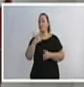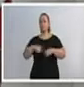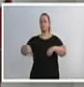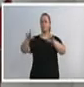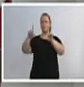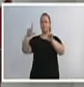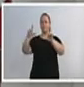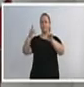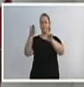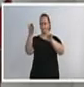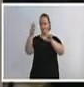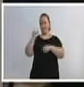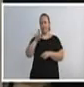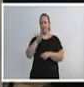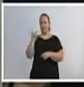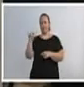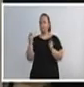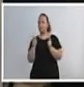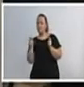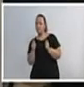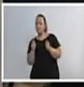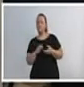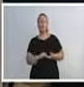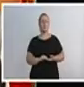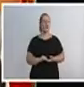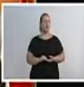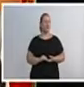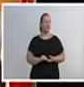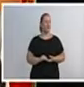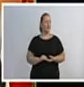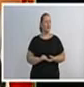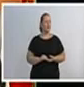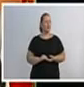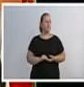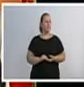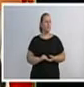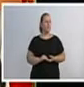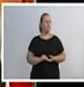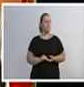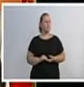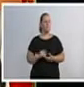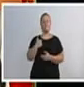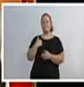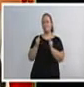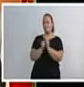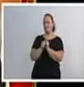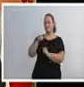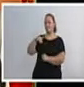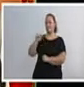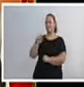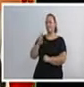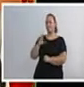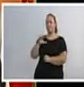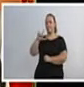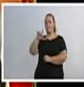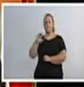tela, por favor, Ari, se possível. Seguinte, essa foto minha com o Marcelo, a gente teve a foto